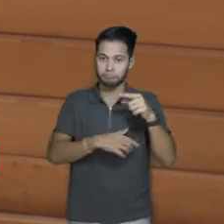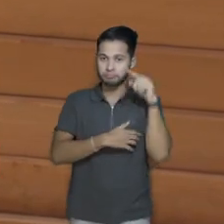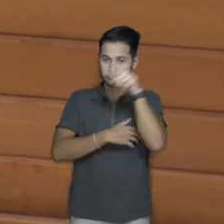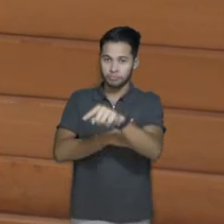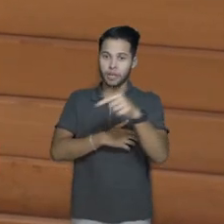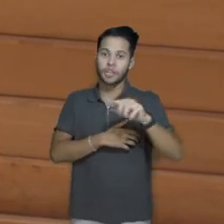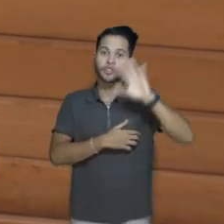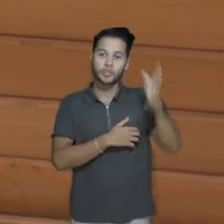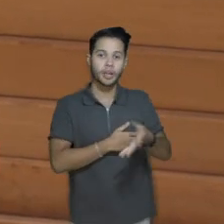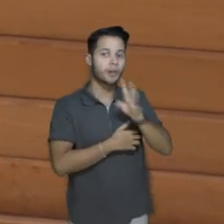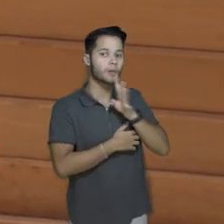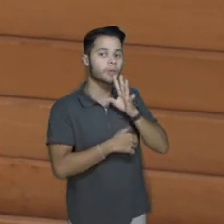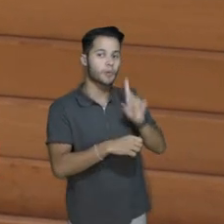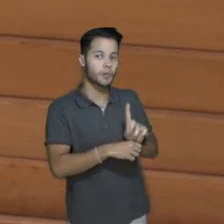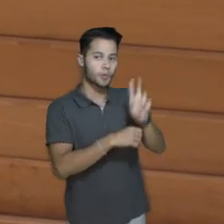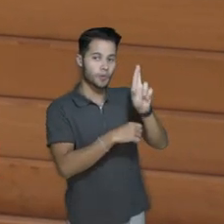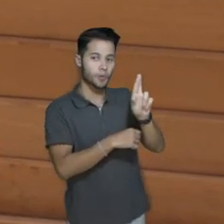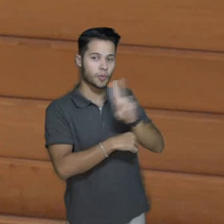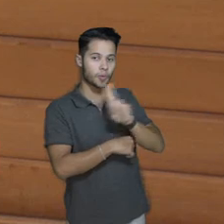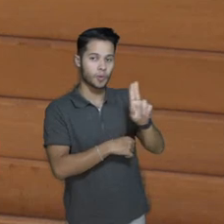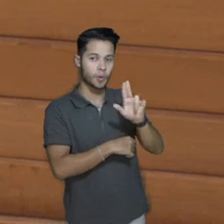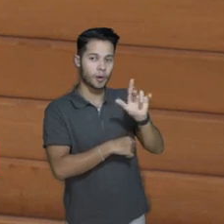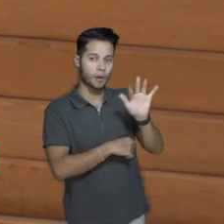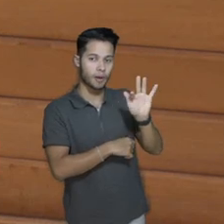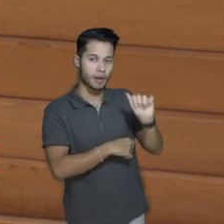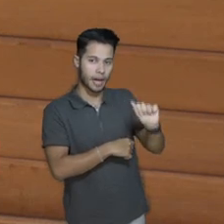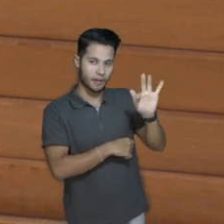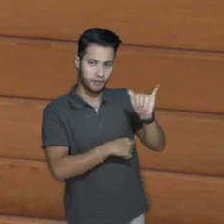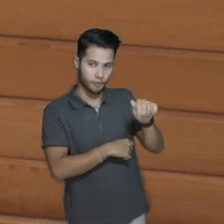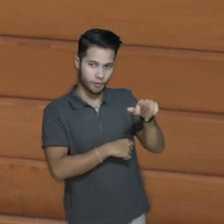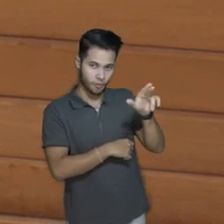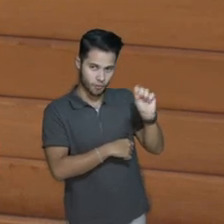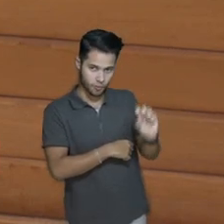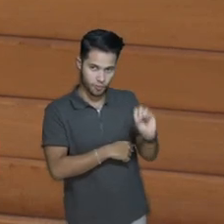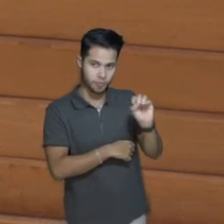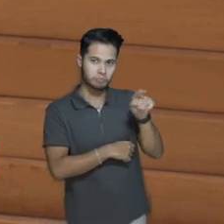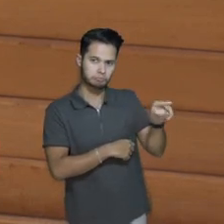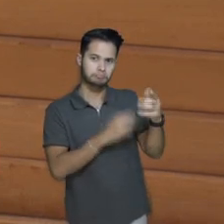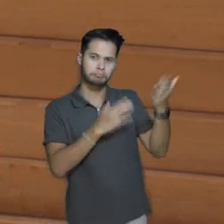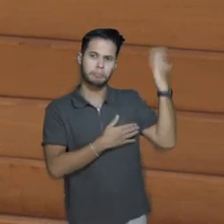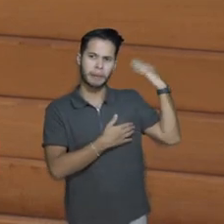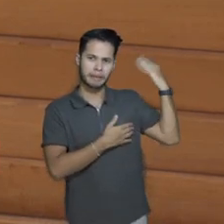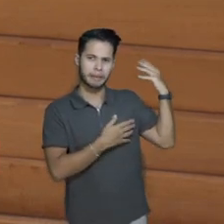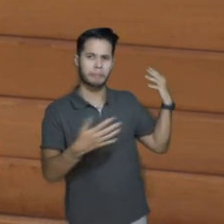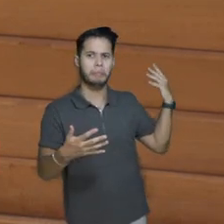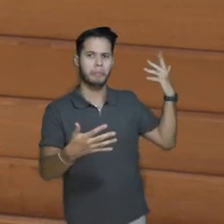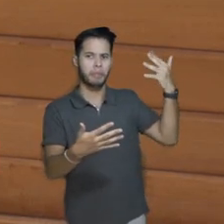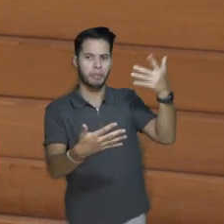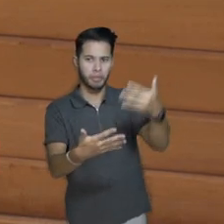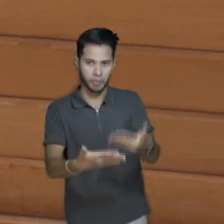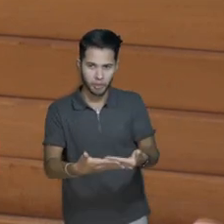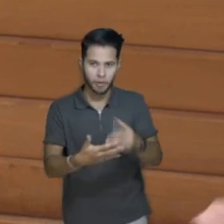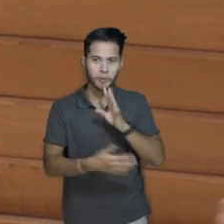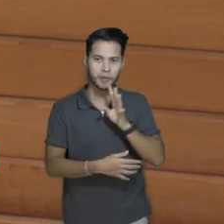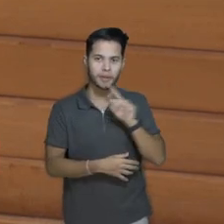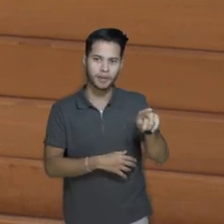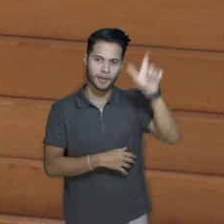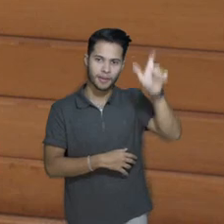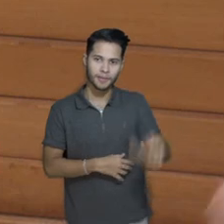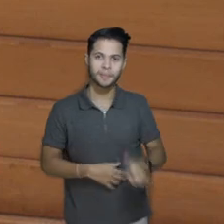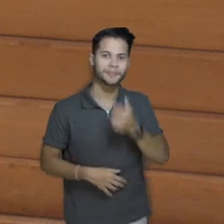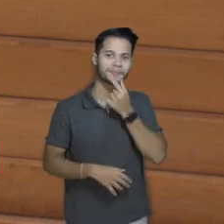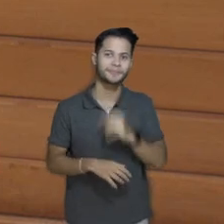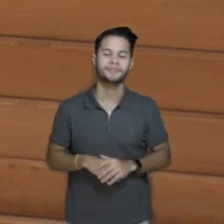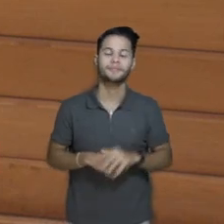Dr Afonso aí desde o início do ano né desde seus livros que foram lançado mais de uma década né estamos aí